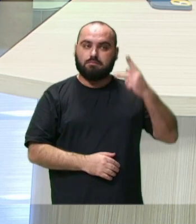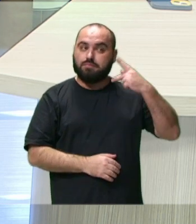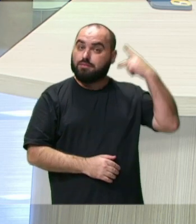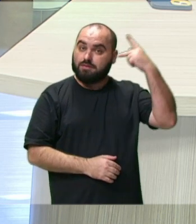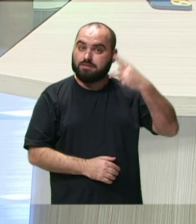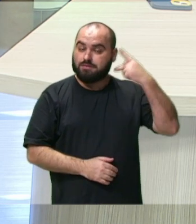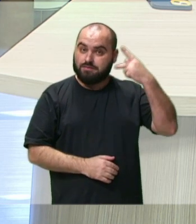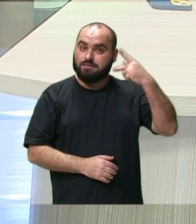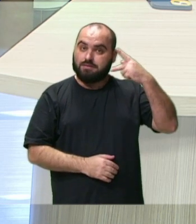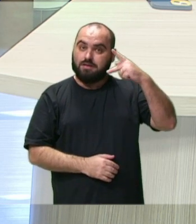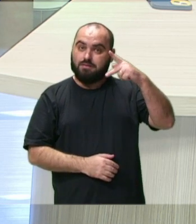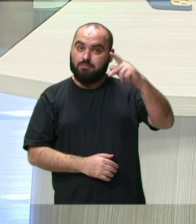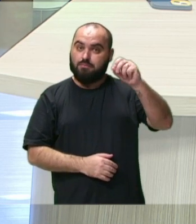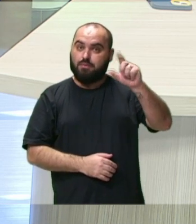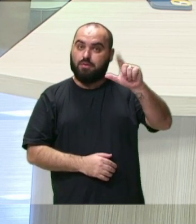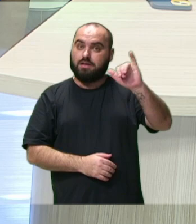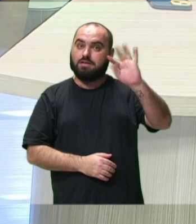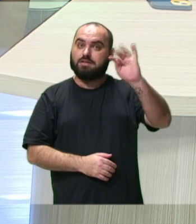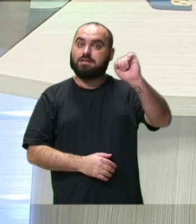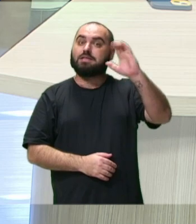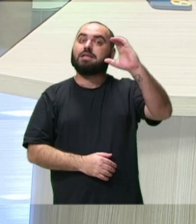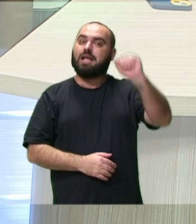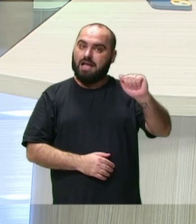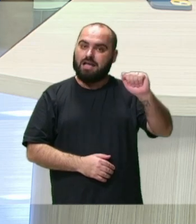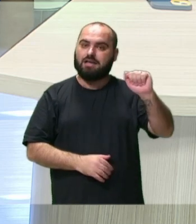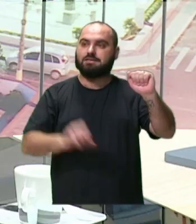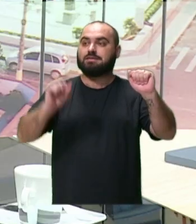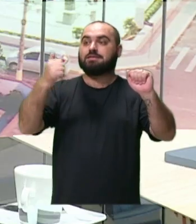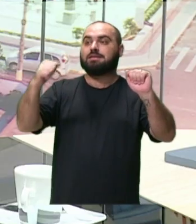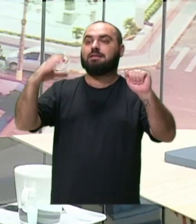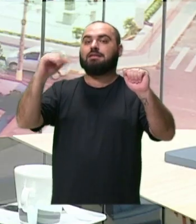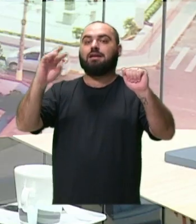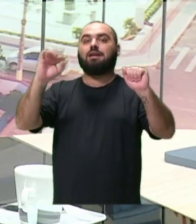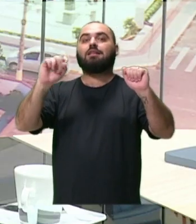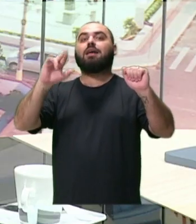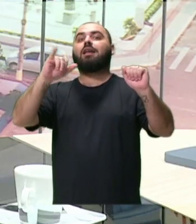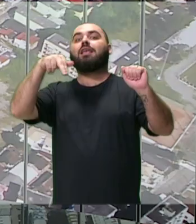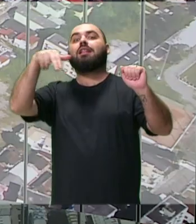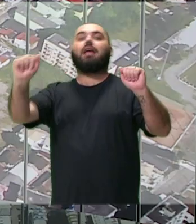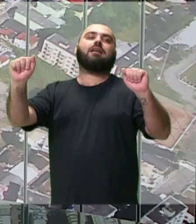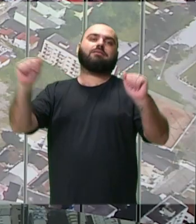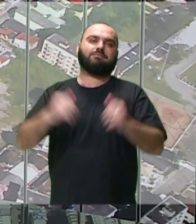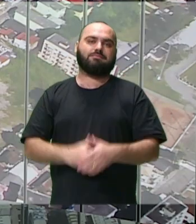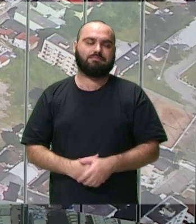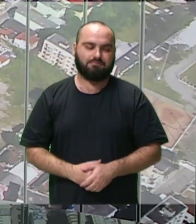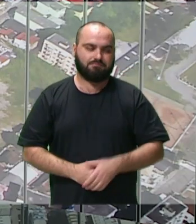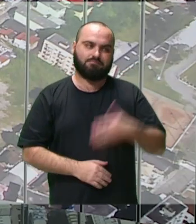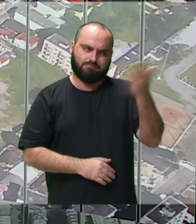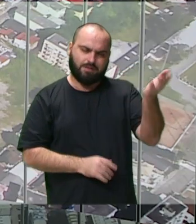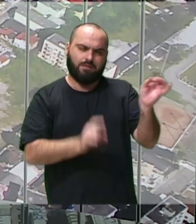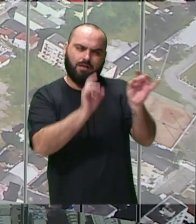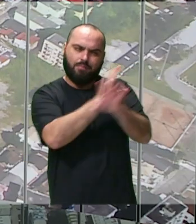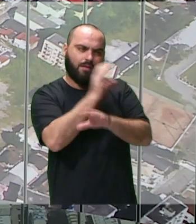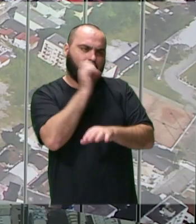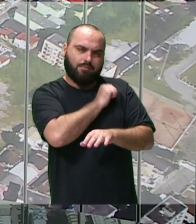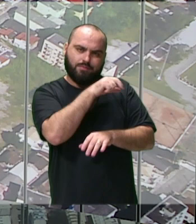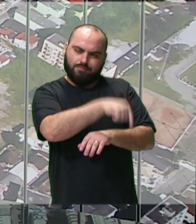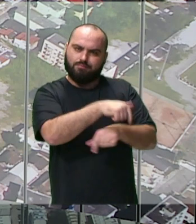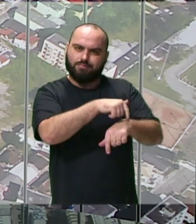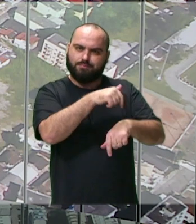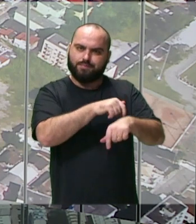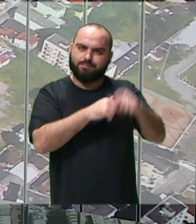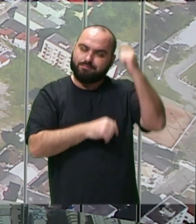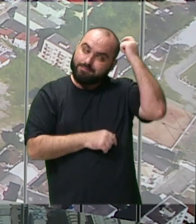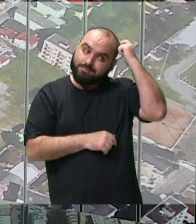substantivo feminino, né? Exatamente. Política, Santa Catarina e por aí vai. Vereadora, para a gente encerrar esse bloco, eu queria que a senhora trouxesse aqui